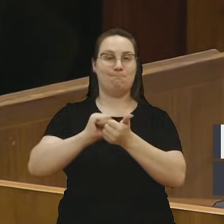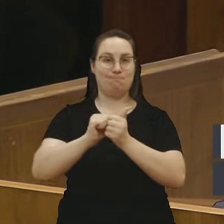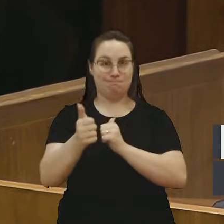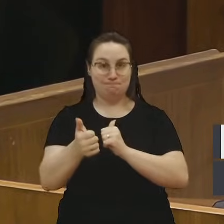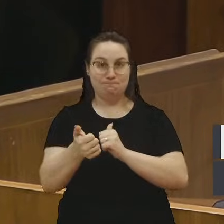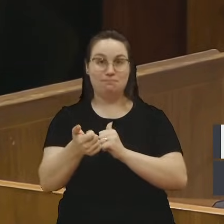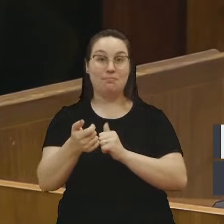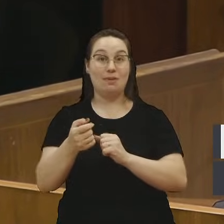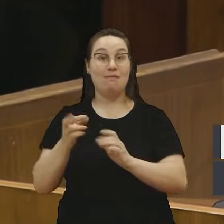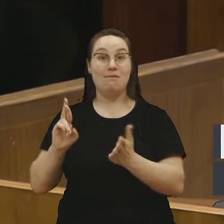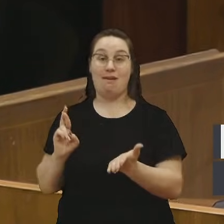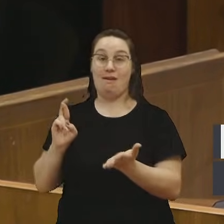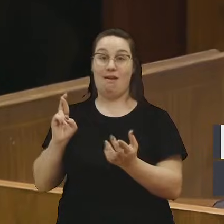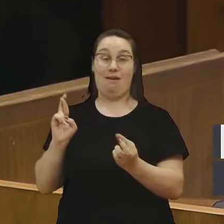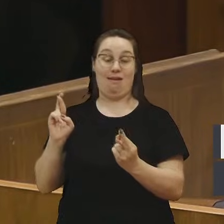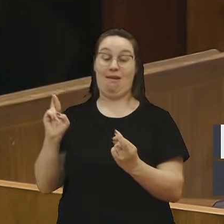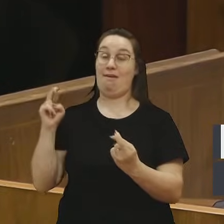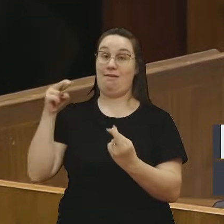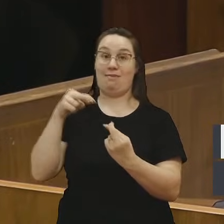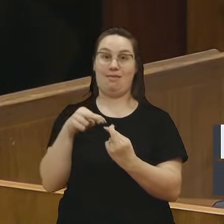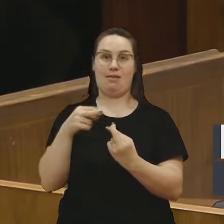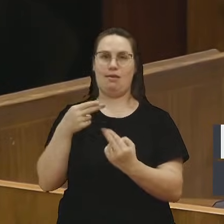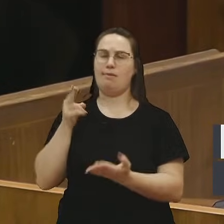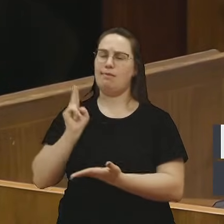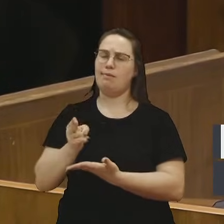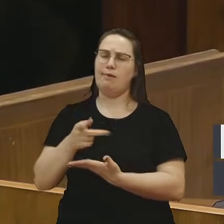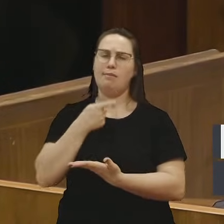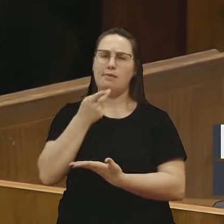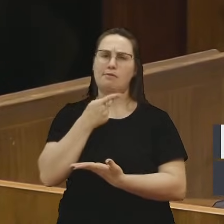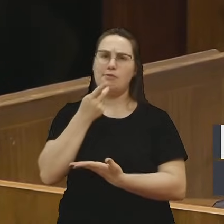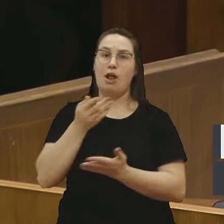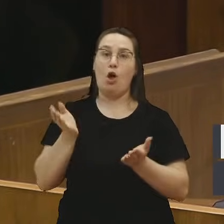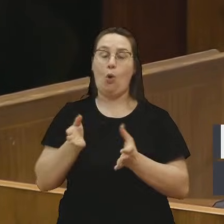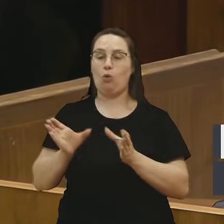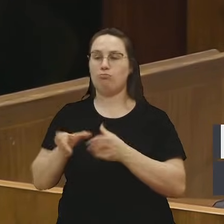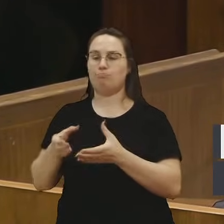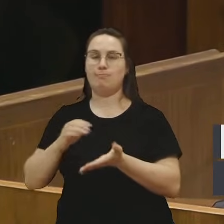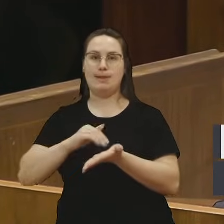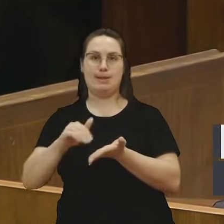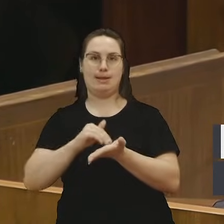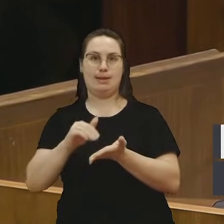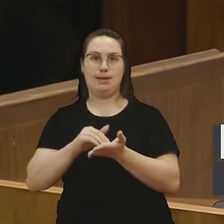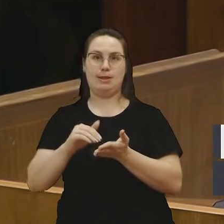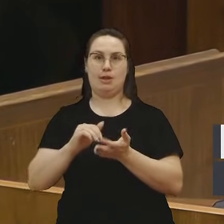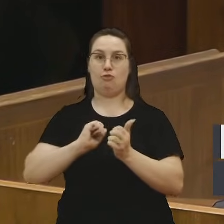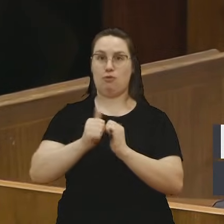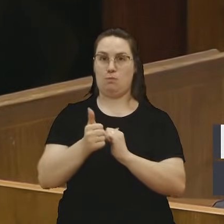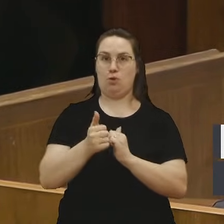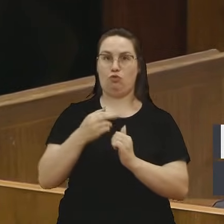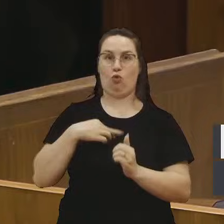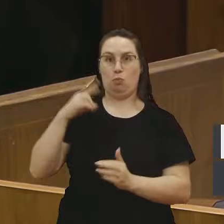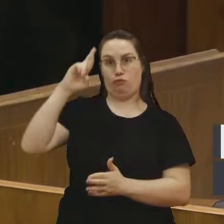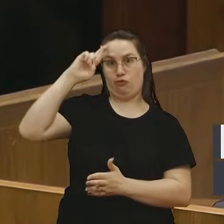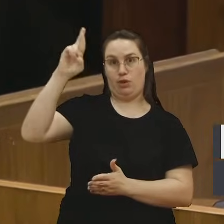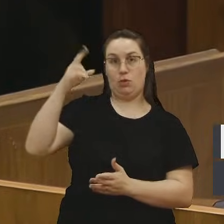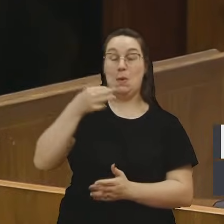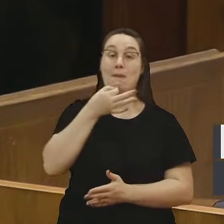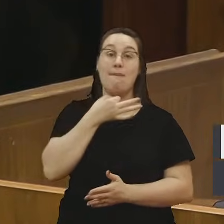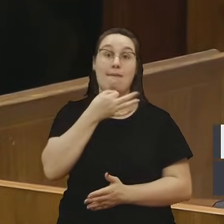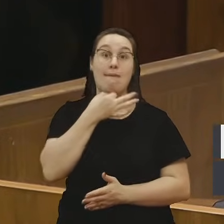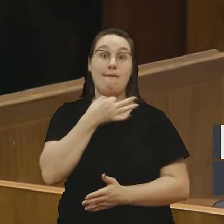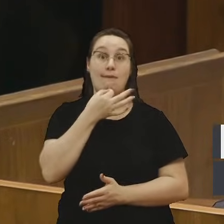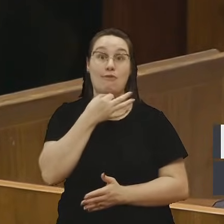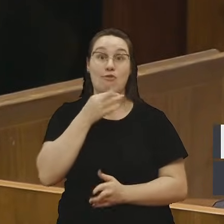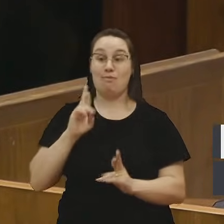que é referência. E eu sempre digo, hoje estou na Secretaria Estadual do Esporte como diretora, e eu digo que Caxias do Sul